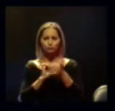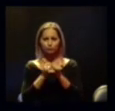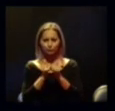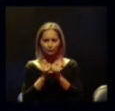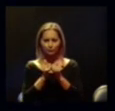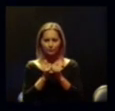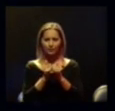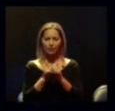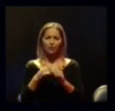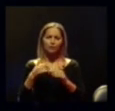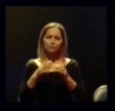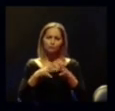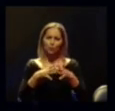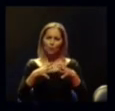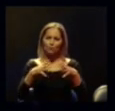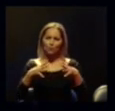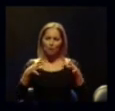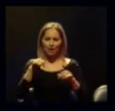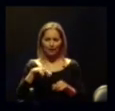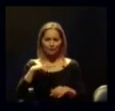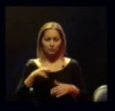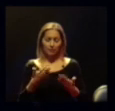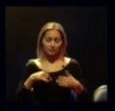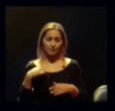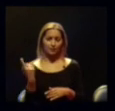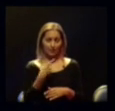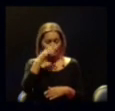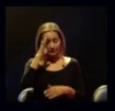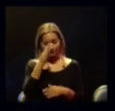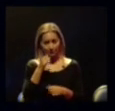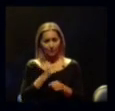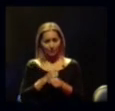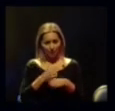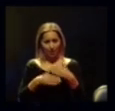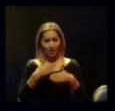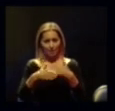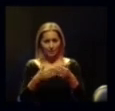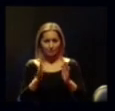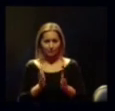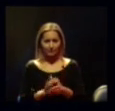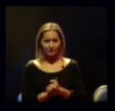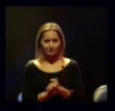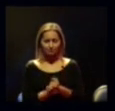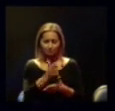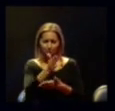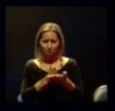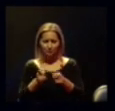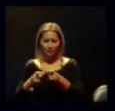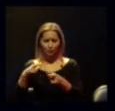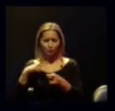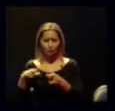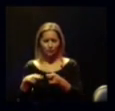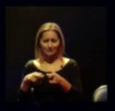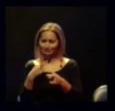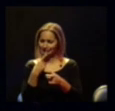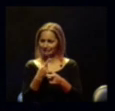tem-se vindo a alargar em Portugal, mas sabemos que há ainda um caminho a fazer quando mais de metade dos portugueses assume